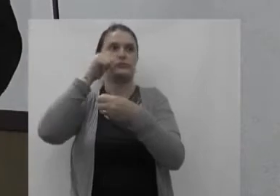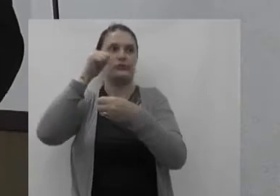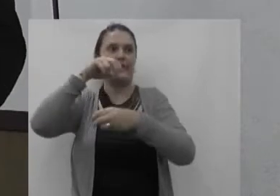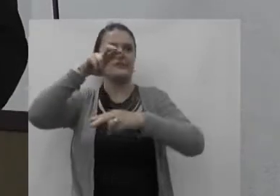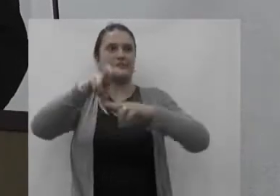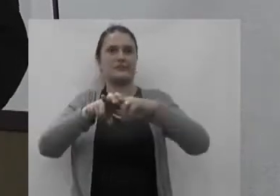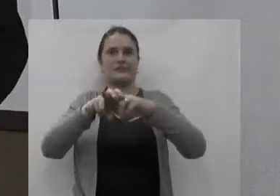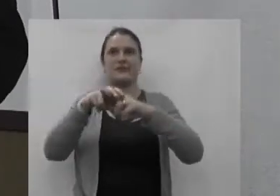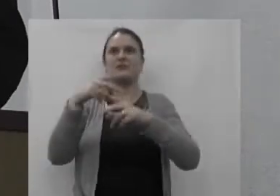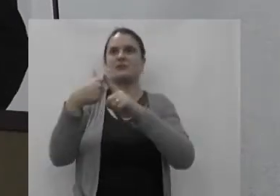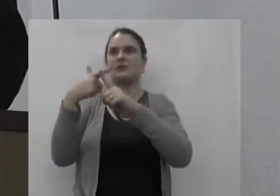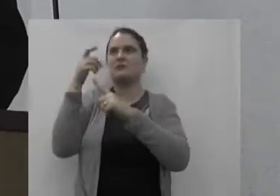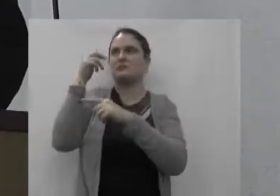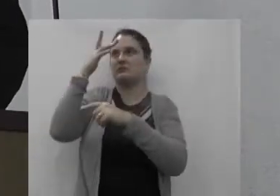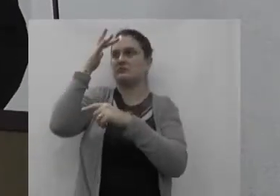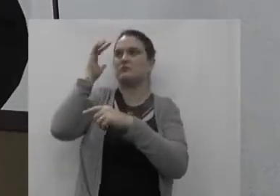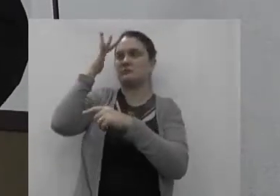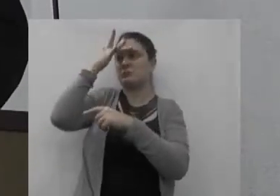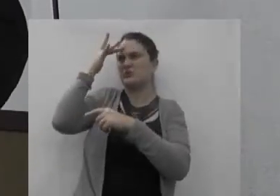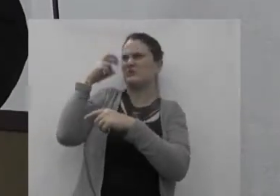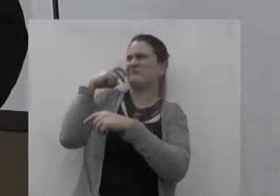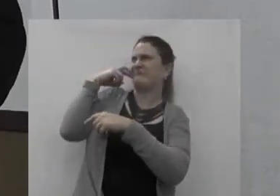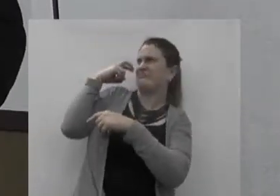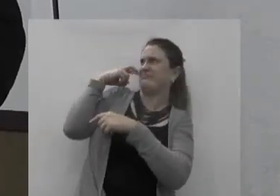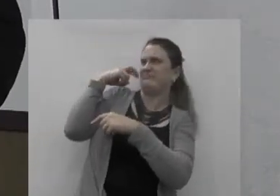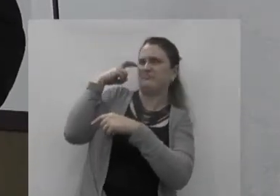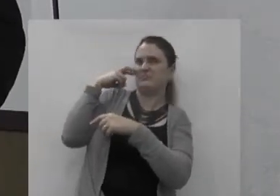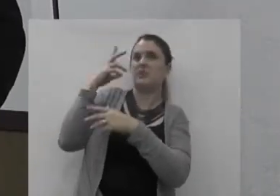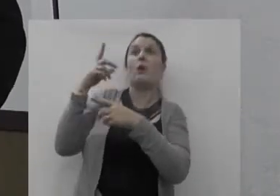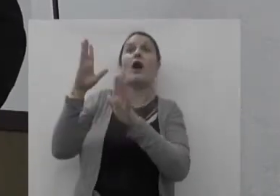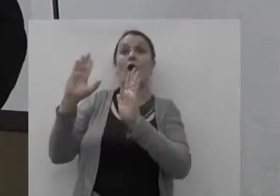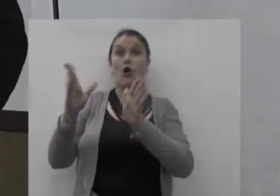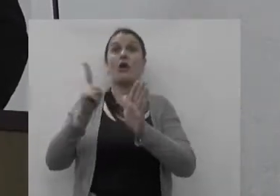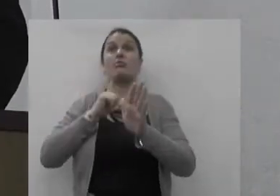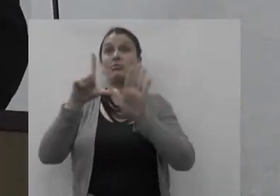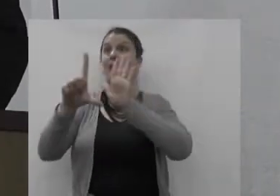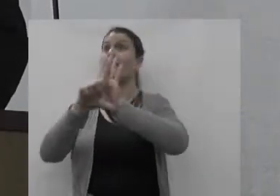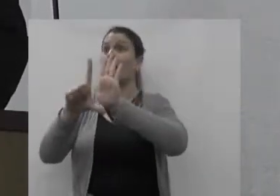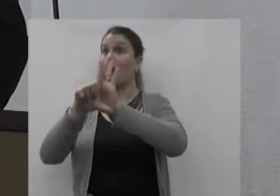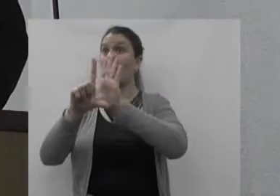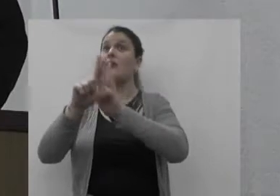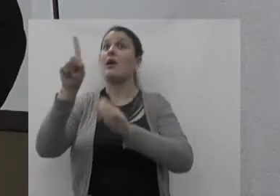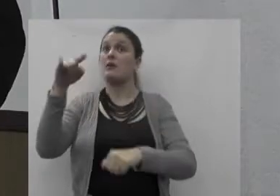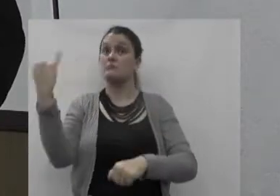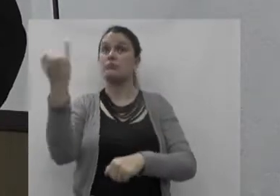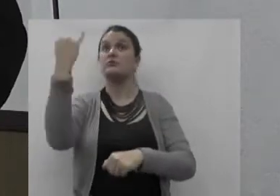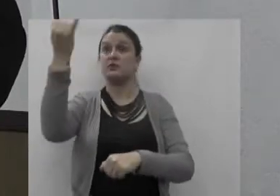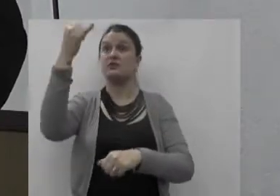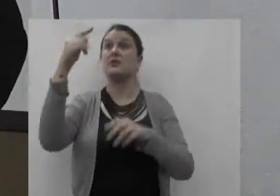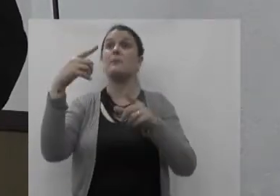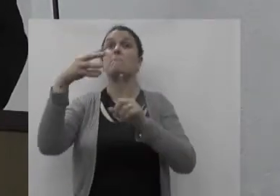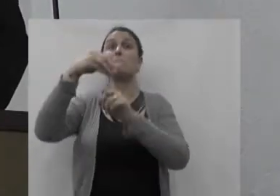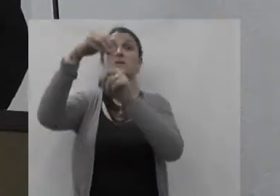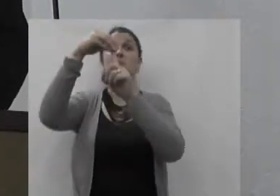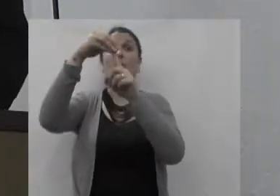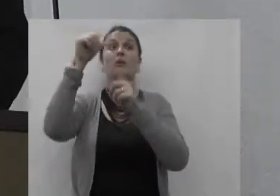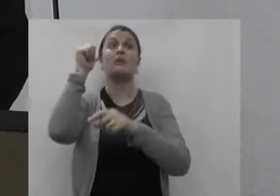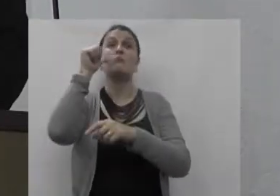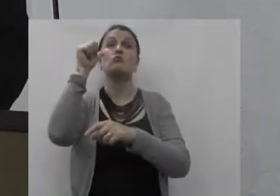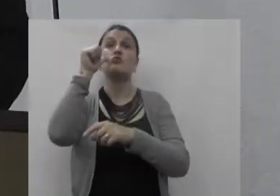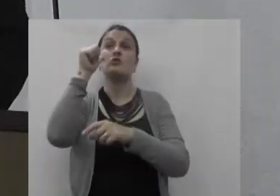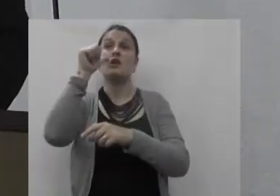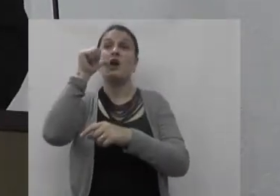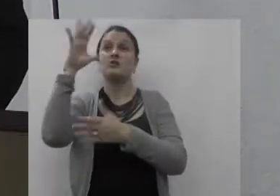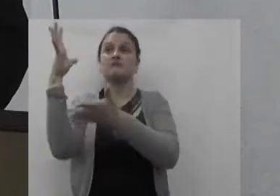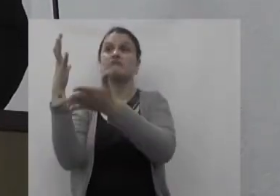principalmente de constrangimento para as pessoas. Então, esta lei foi sancionada, foi muito importante, é uma vitória principalmente para